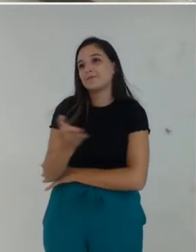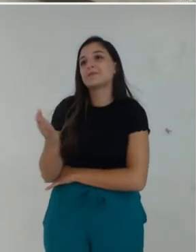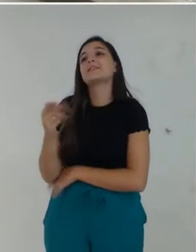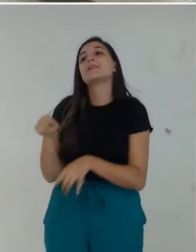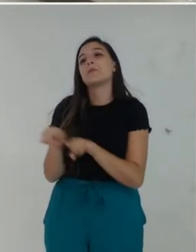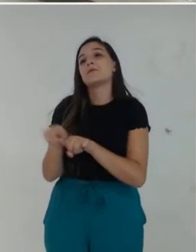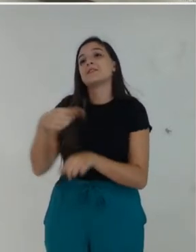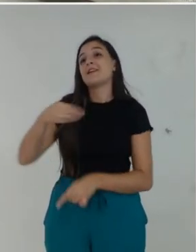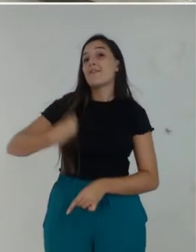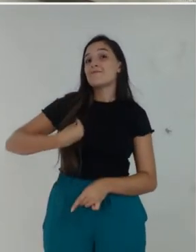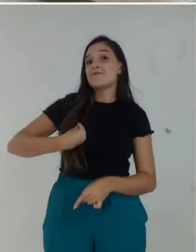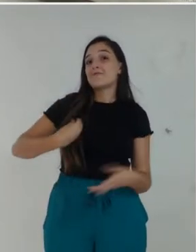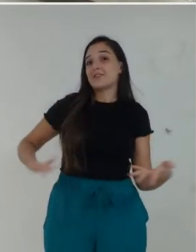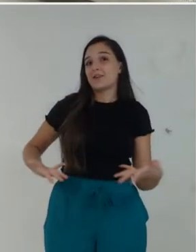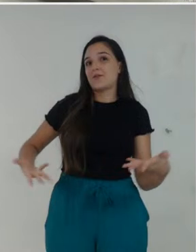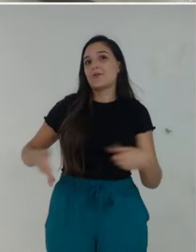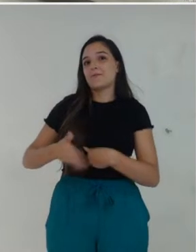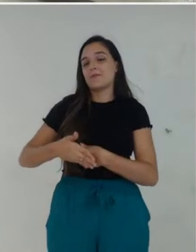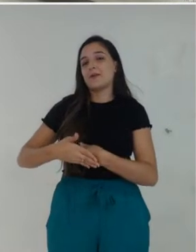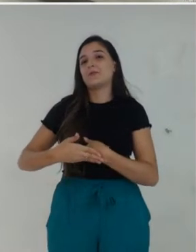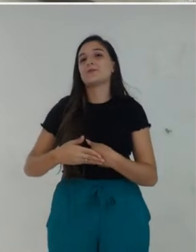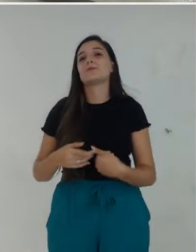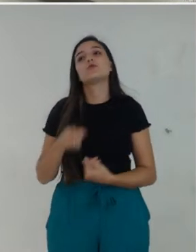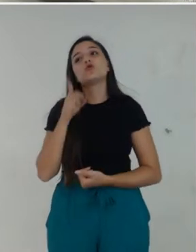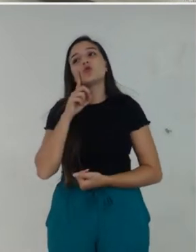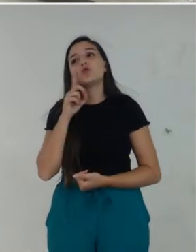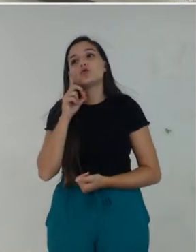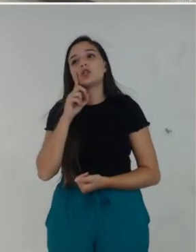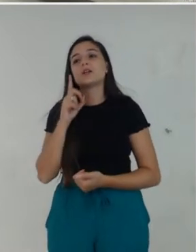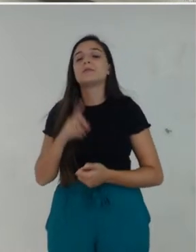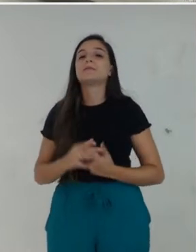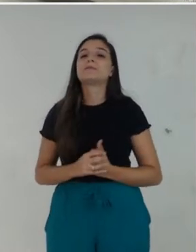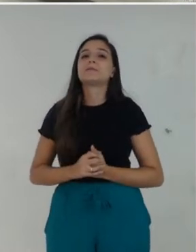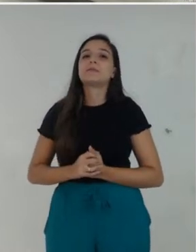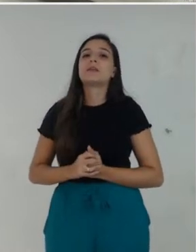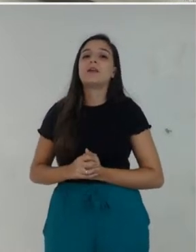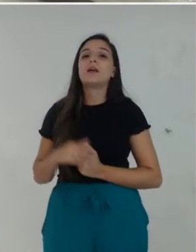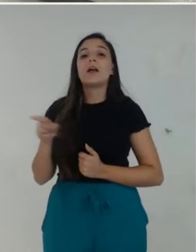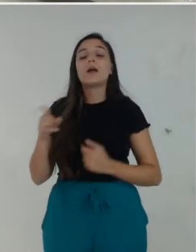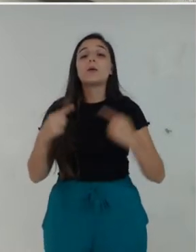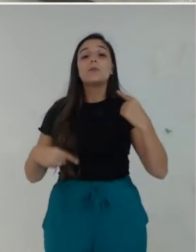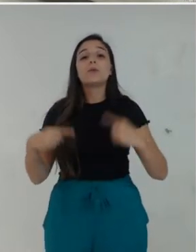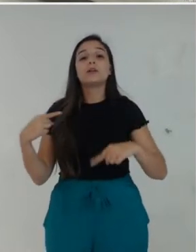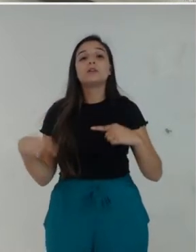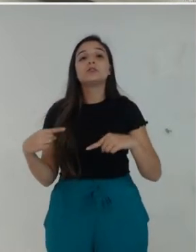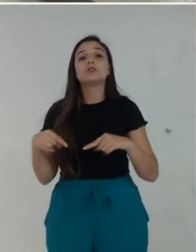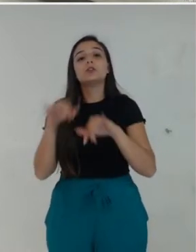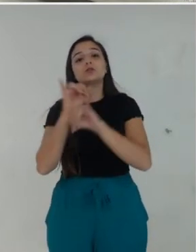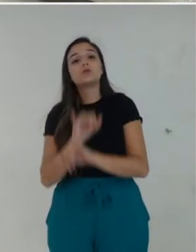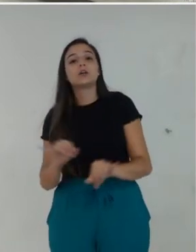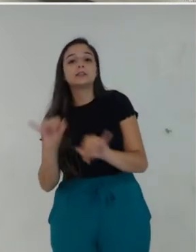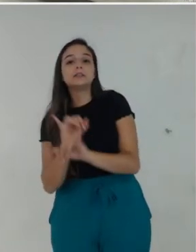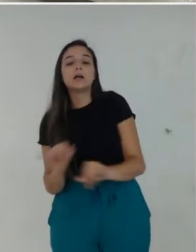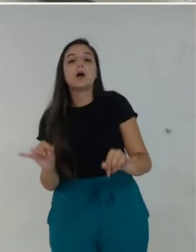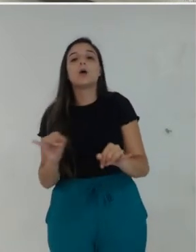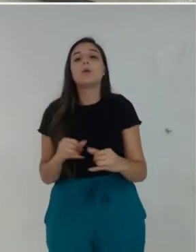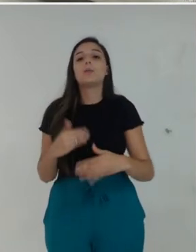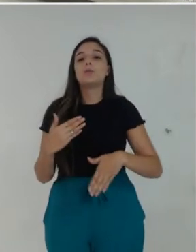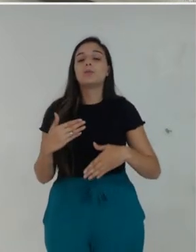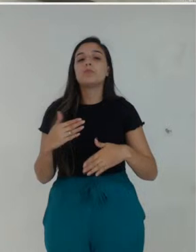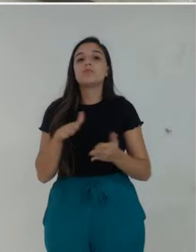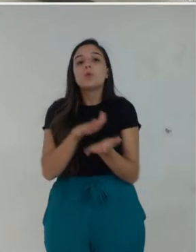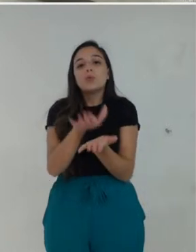né, de vivenciar isso no dia a dia, que é essa política de divulgação, de